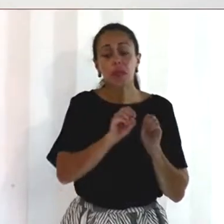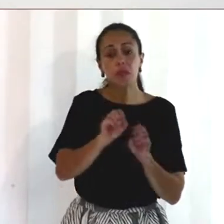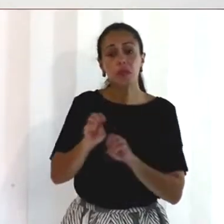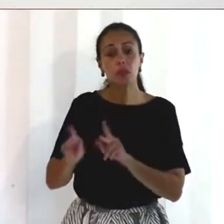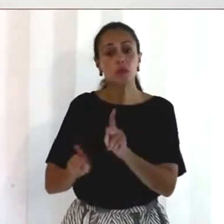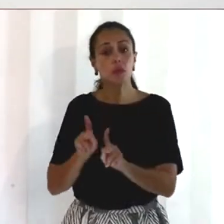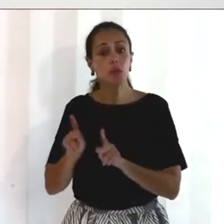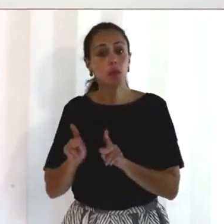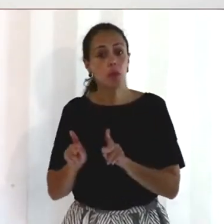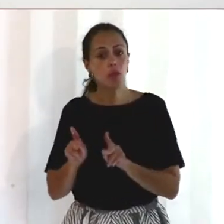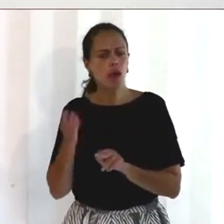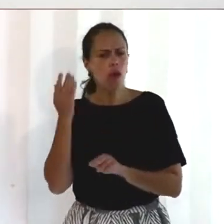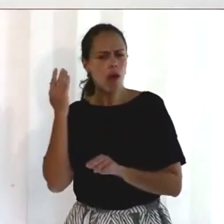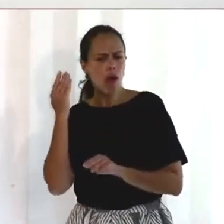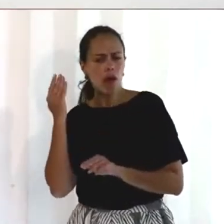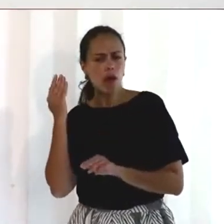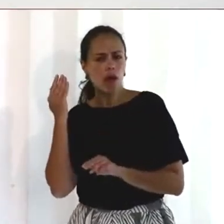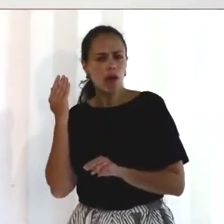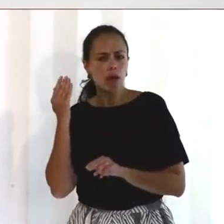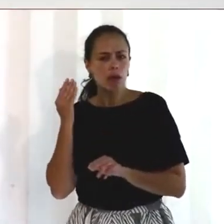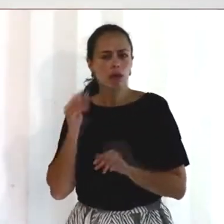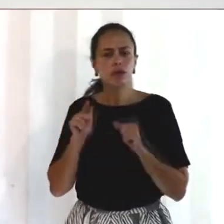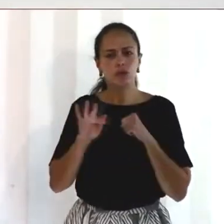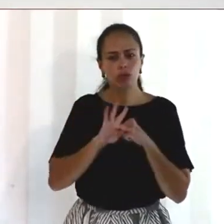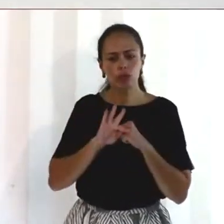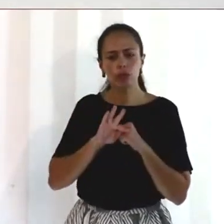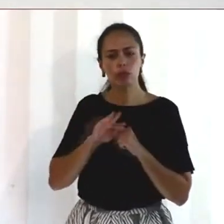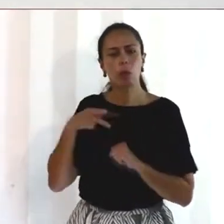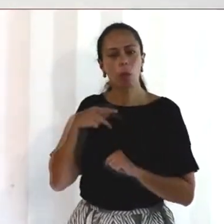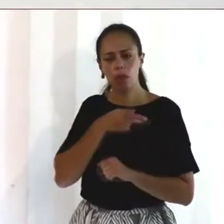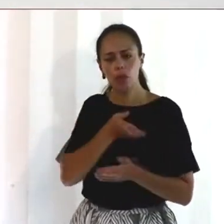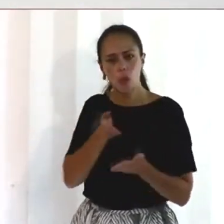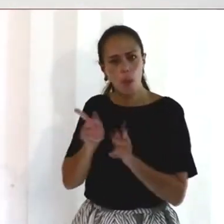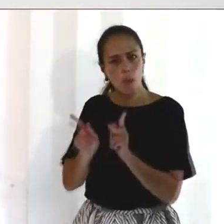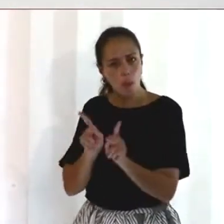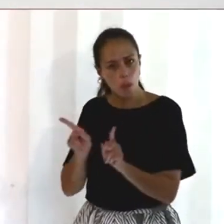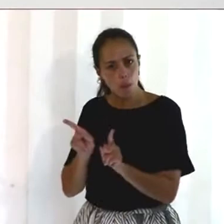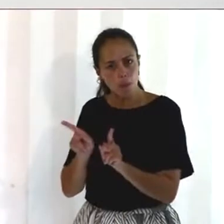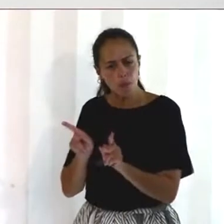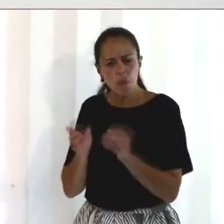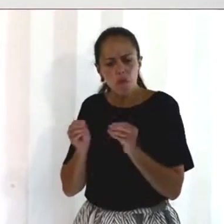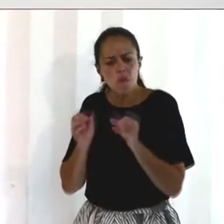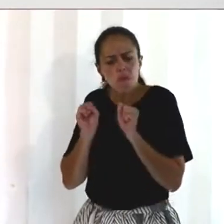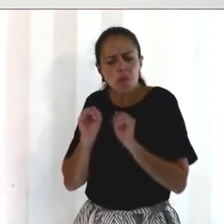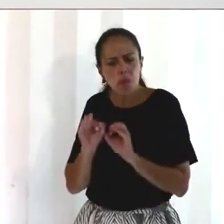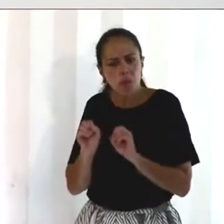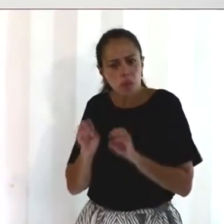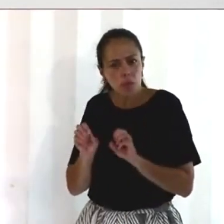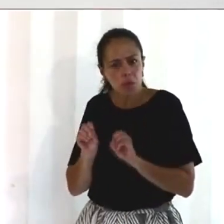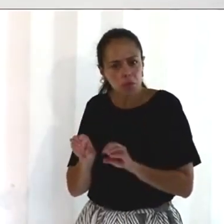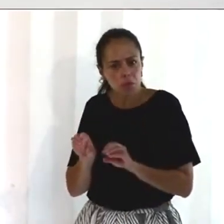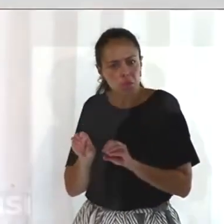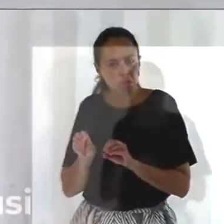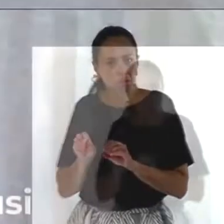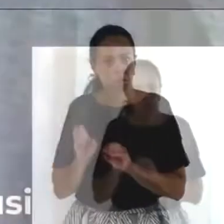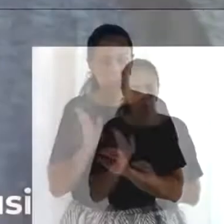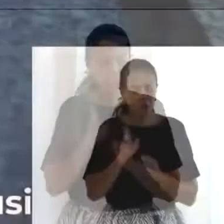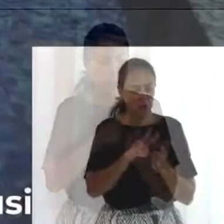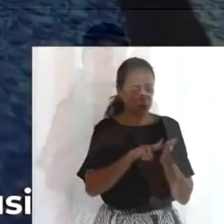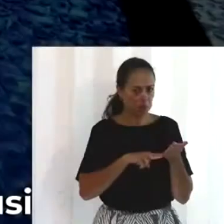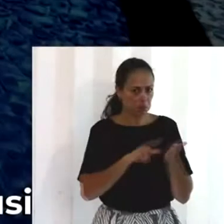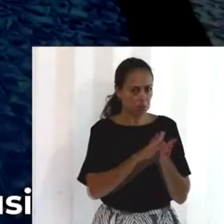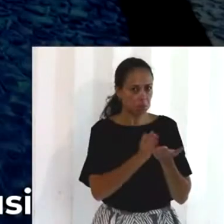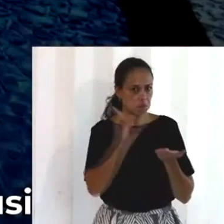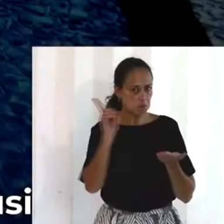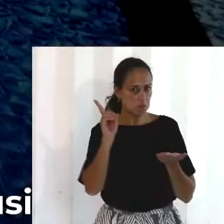pastor, a buscar essa bem-aventurança no Senhor. Está escrito assim: sabei estas